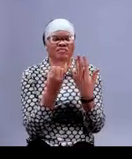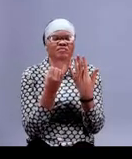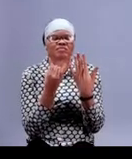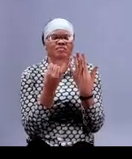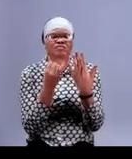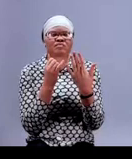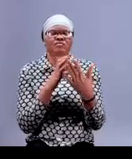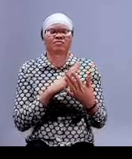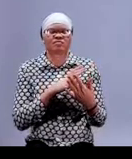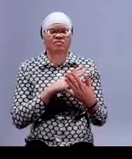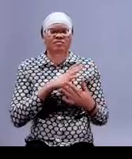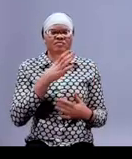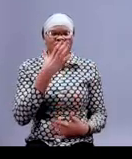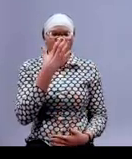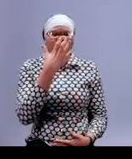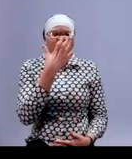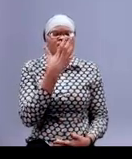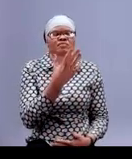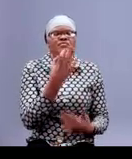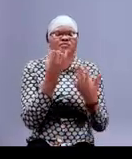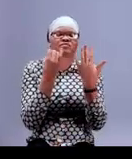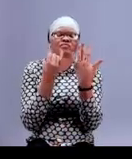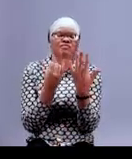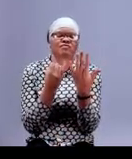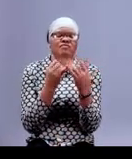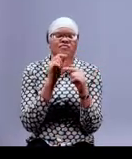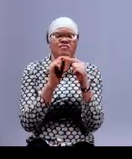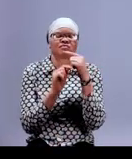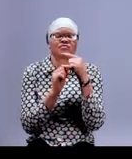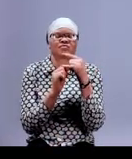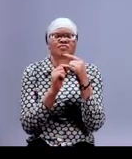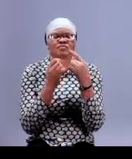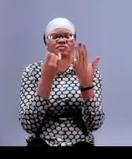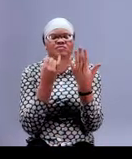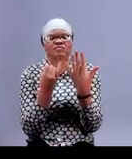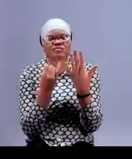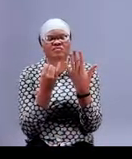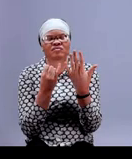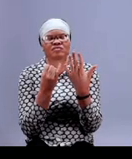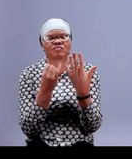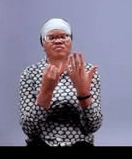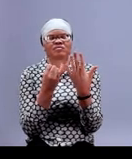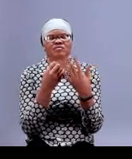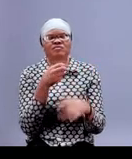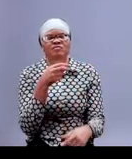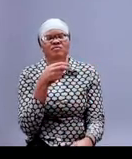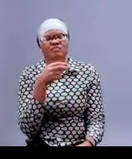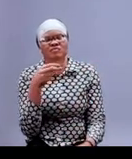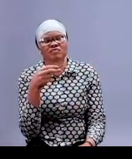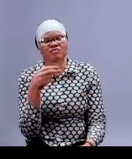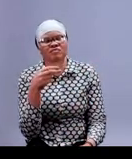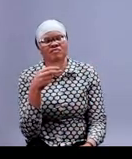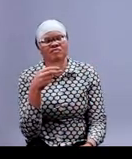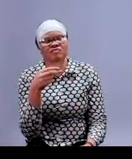o 6 teremos 56 56 a dividir por 6 quanto